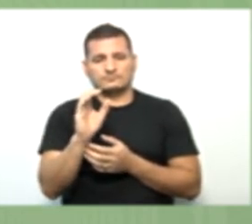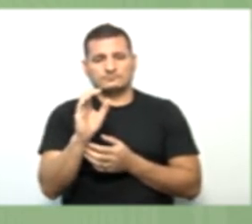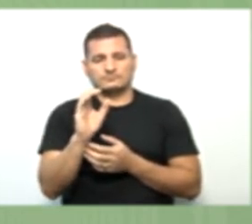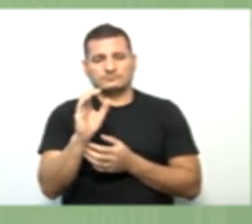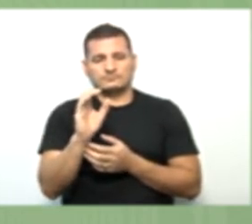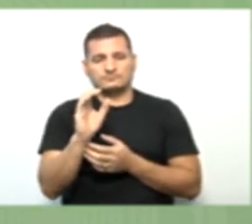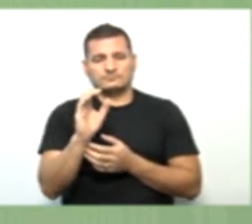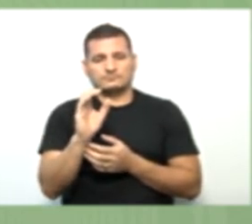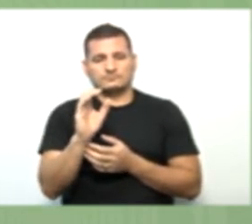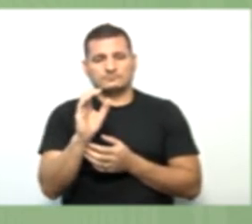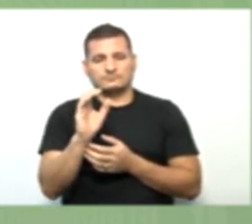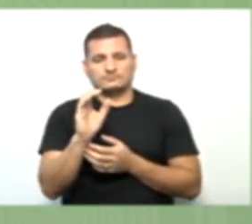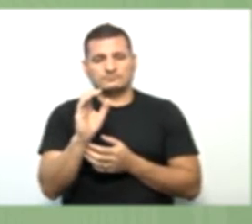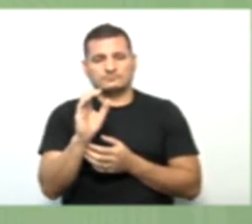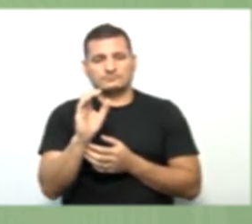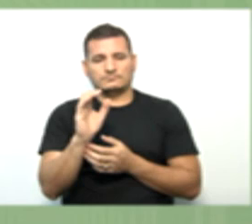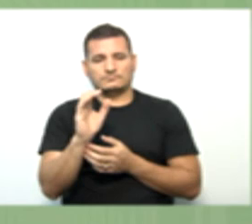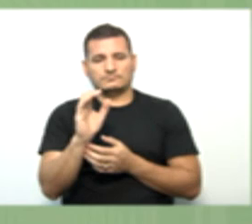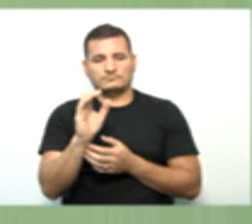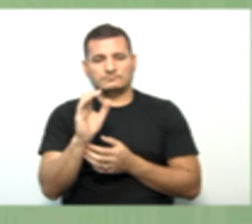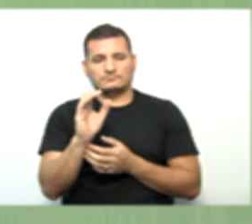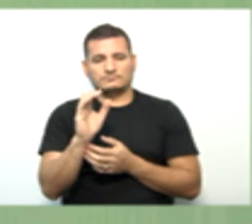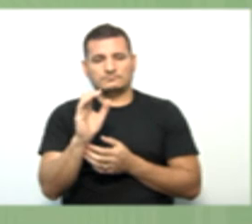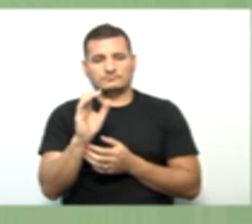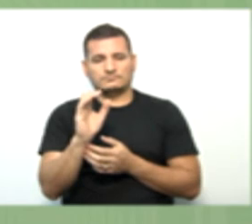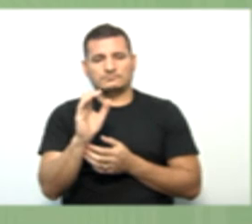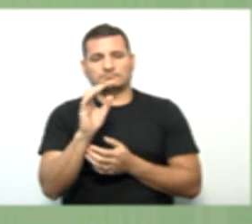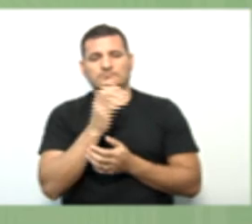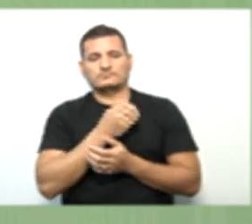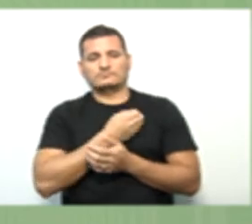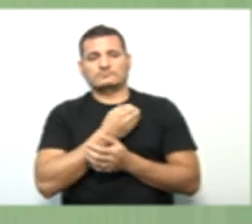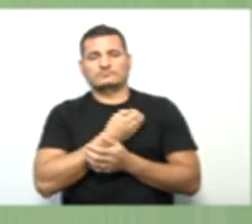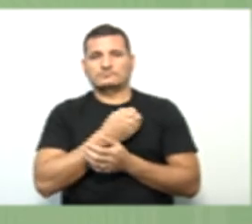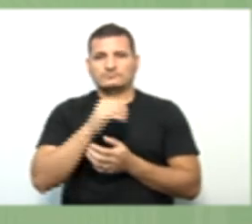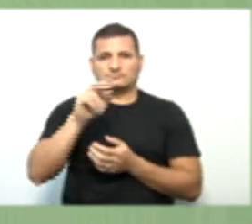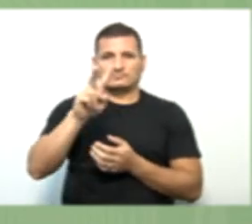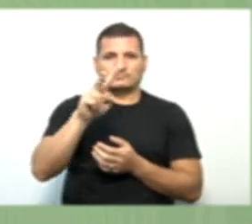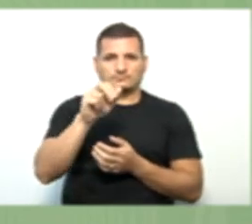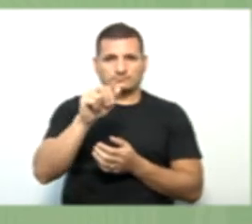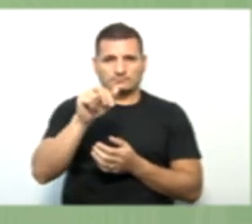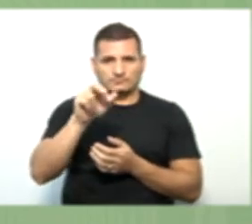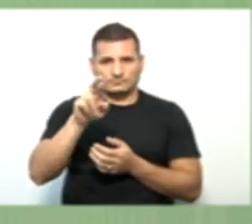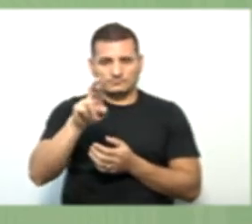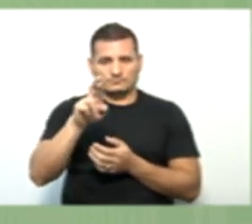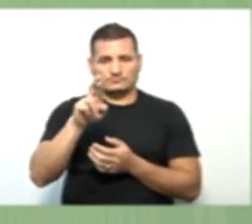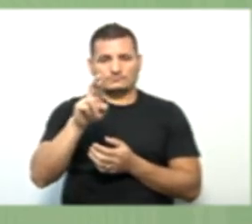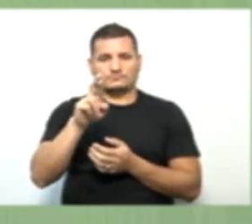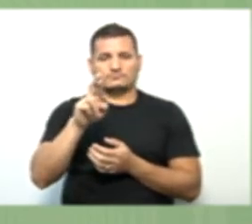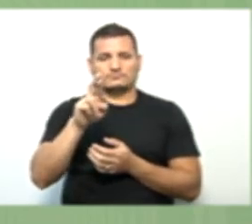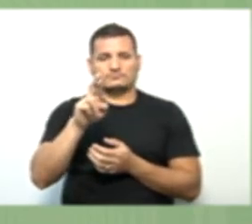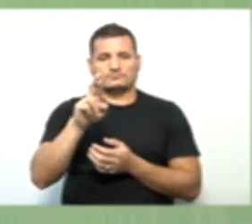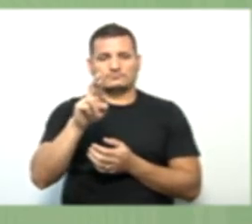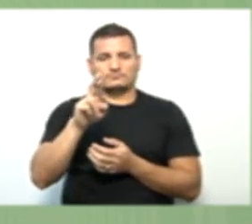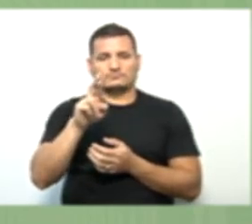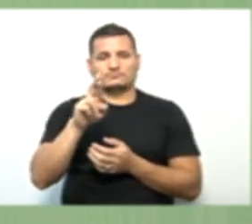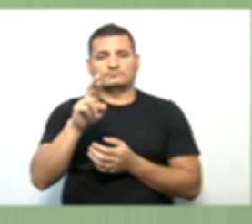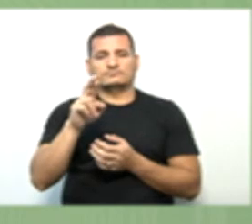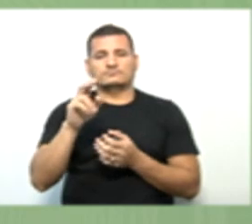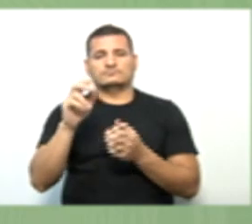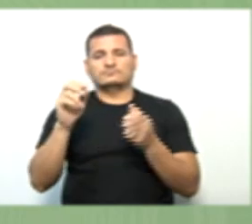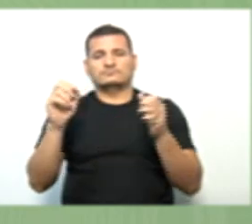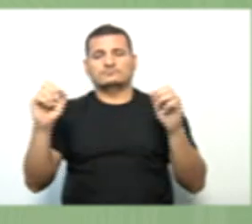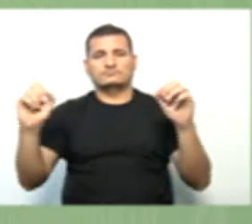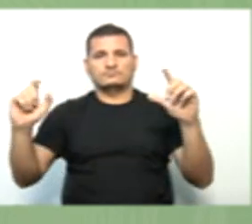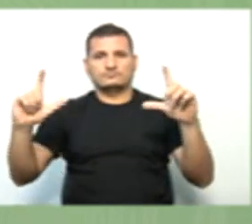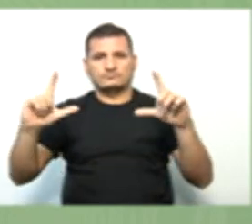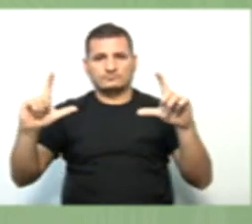mesma forma que a gente constrói nomes de variáveis, nós nomeamos também as funções. Aí nós temos o abre parênteses, uma